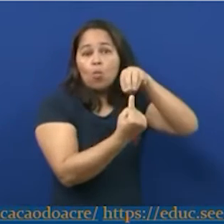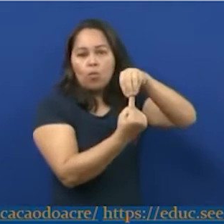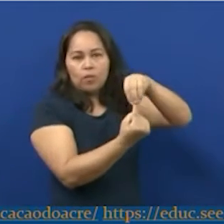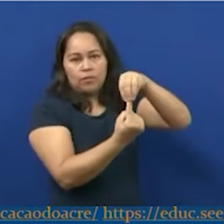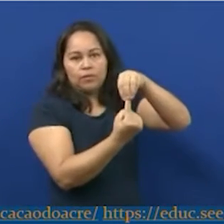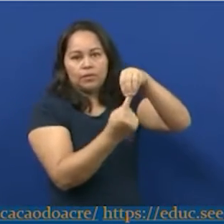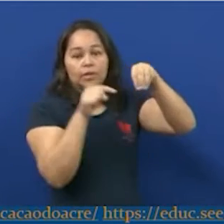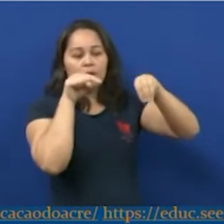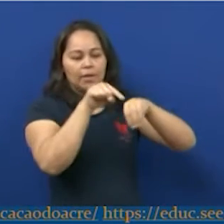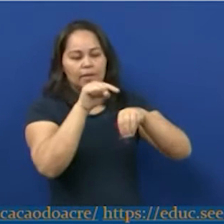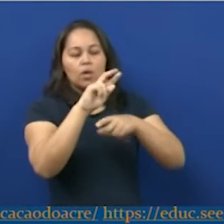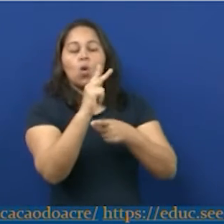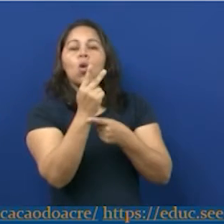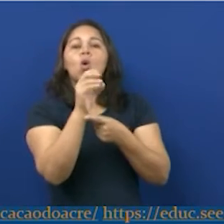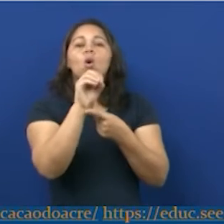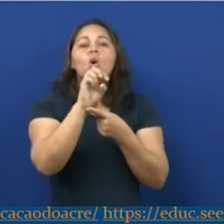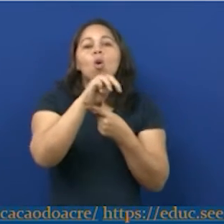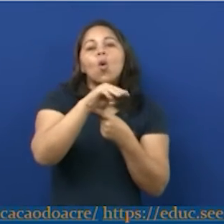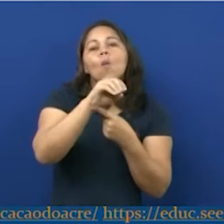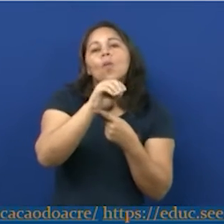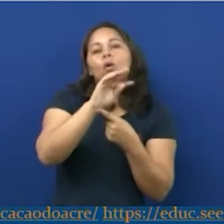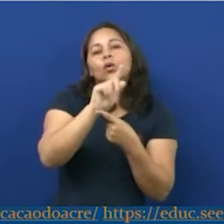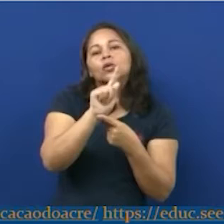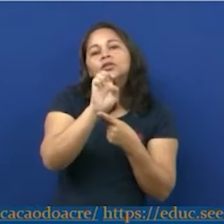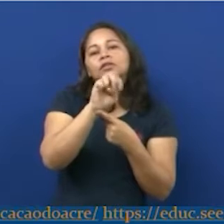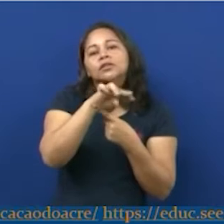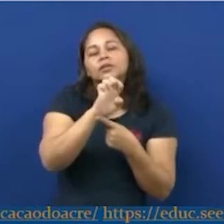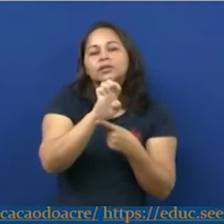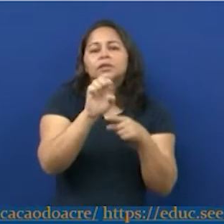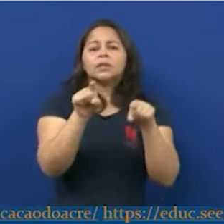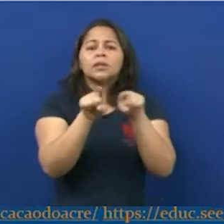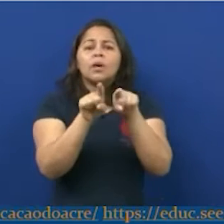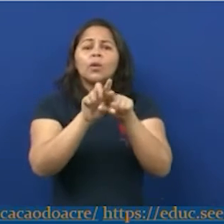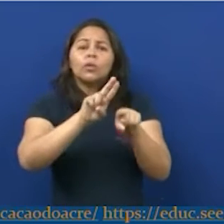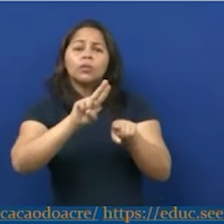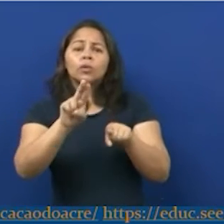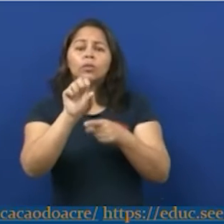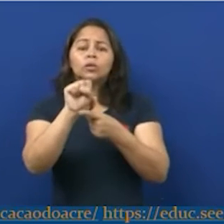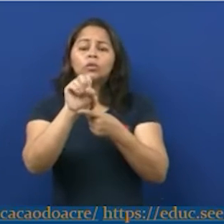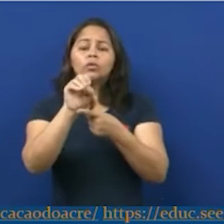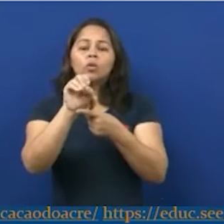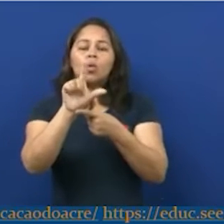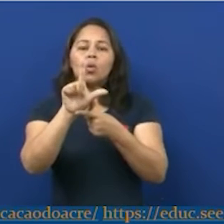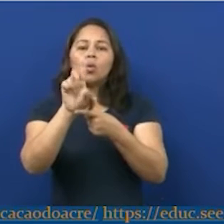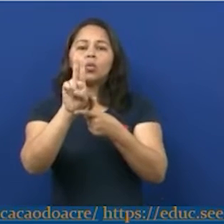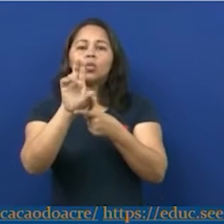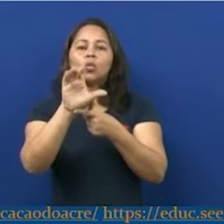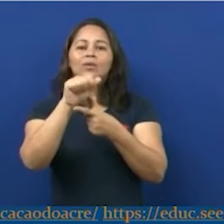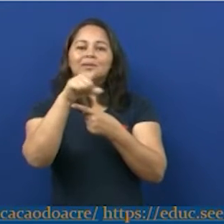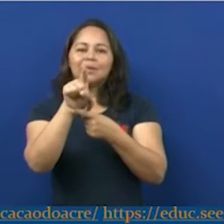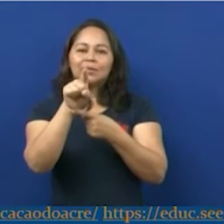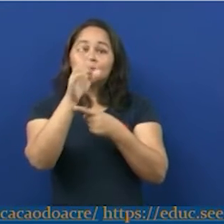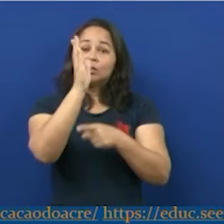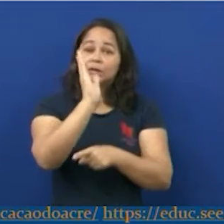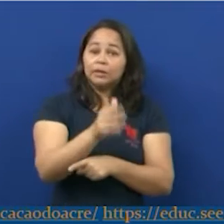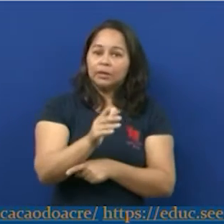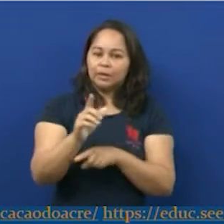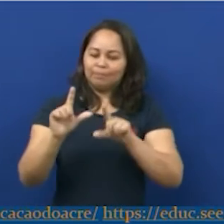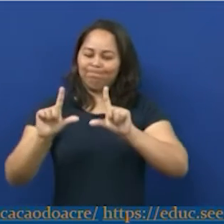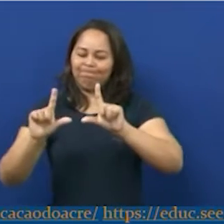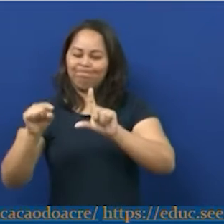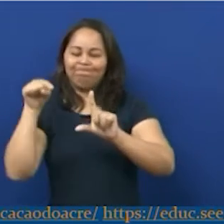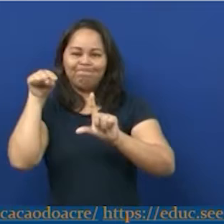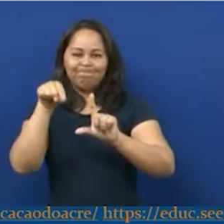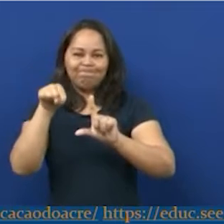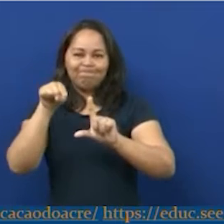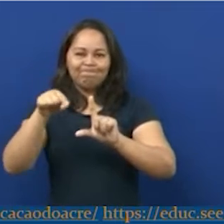uma mistura homogênea, eu também posso chamar de solução, porque apresenta apenas um aspecto. No segundo exemplo, você